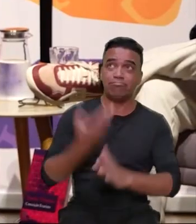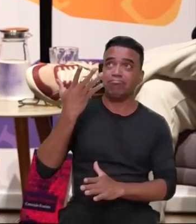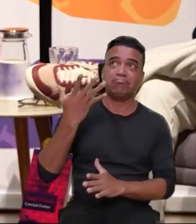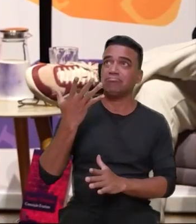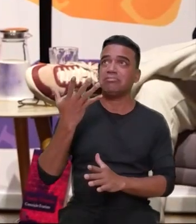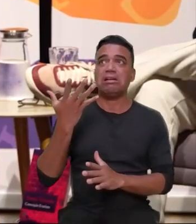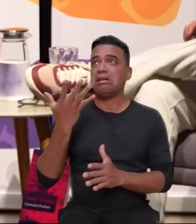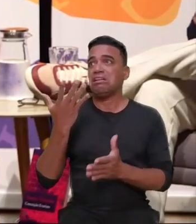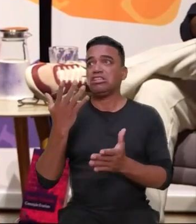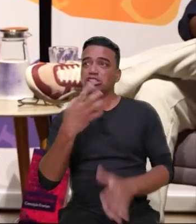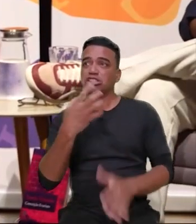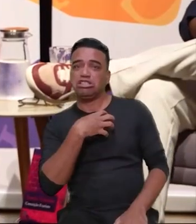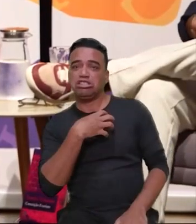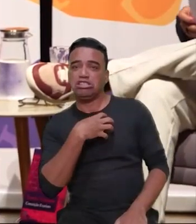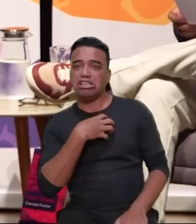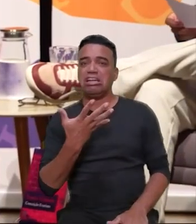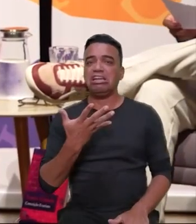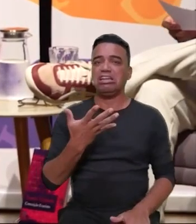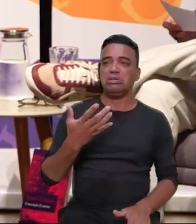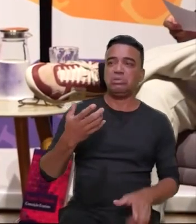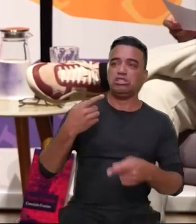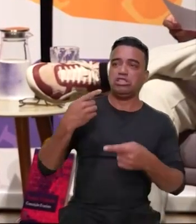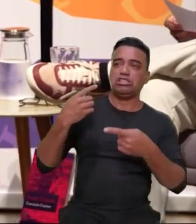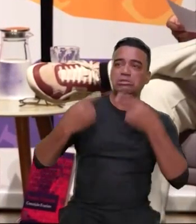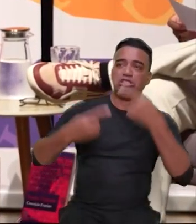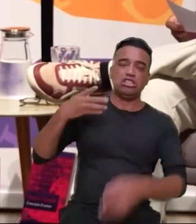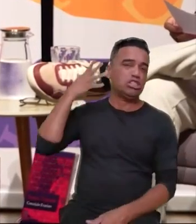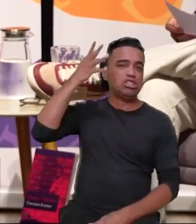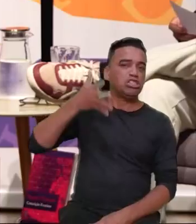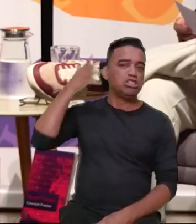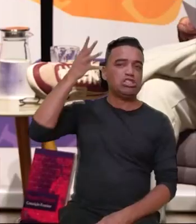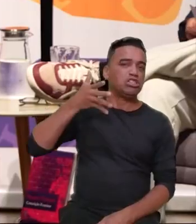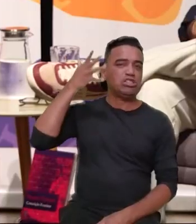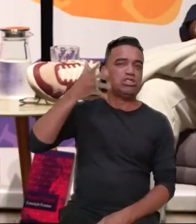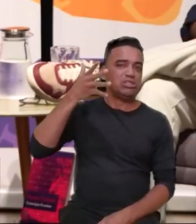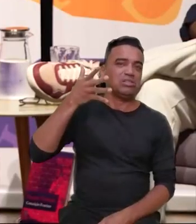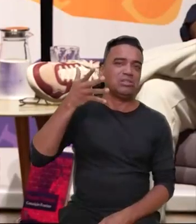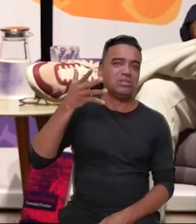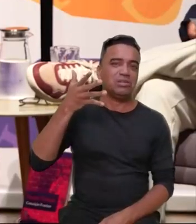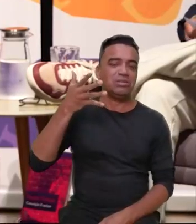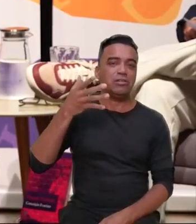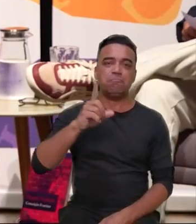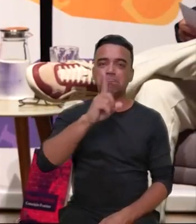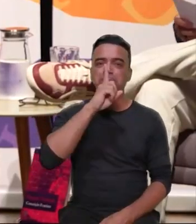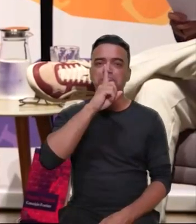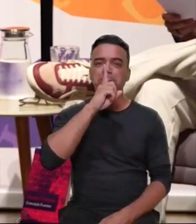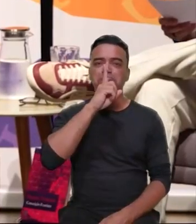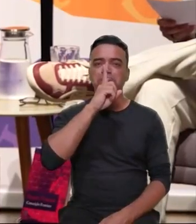criar mecanismos, de criar discursos que acalentam,